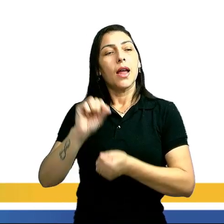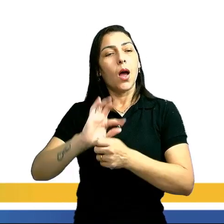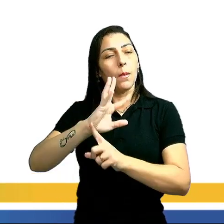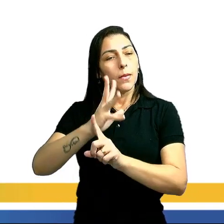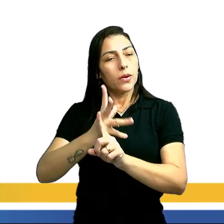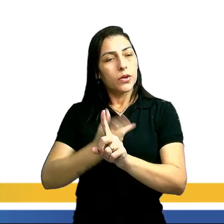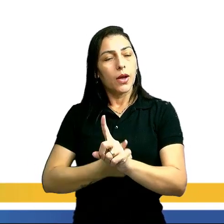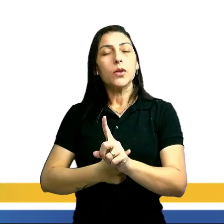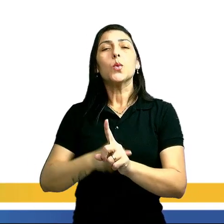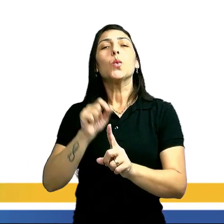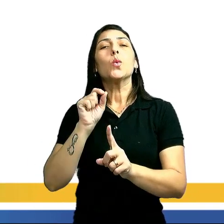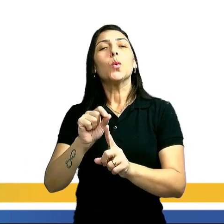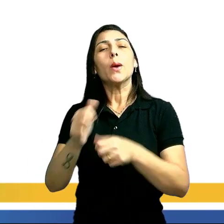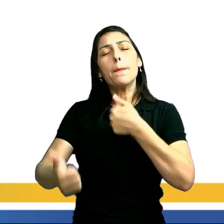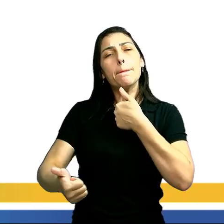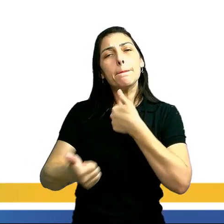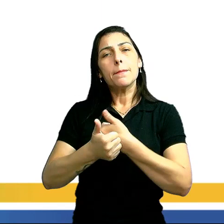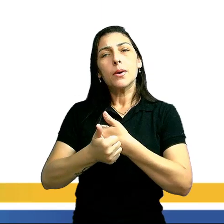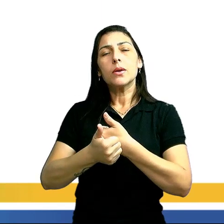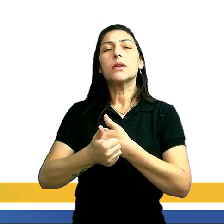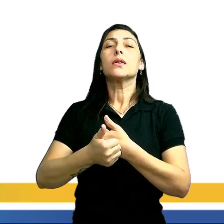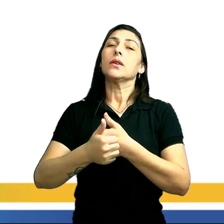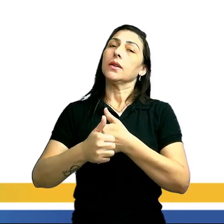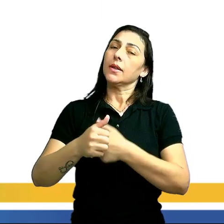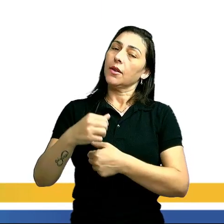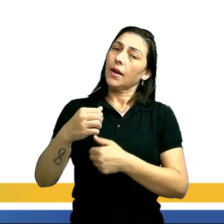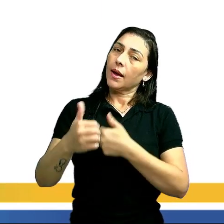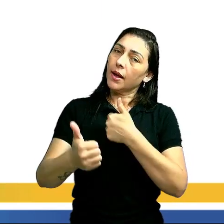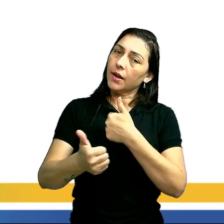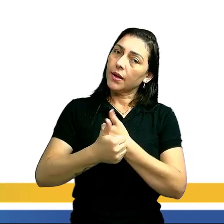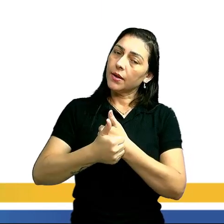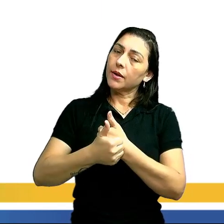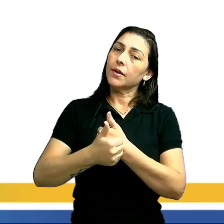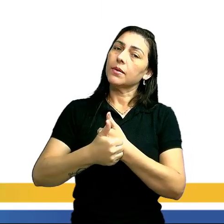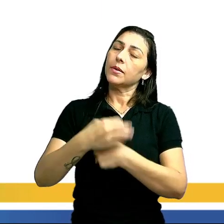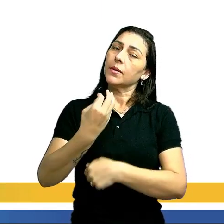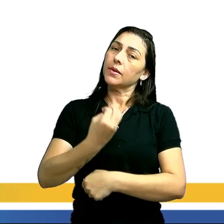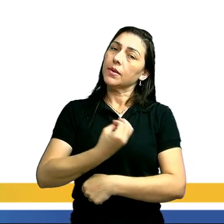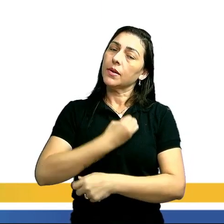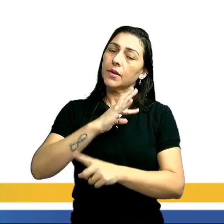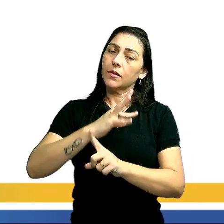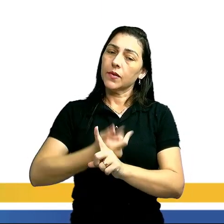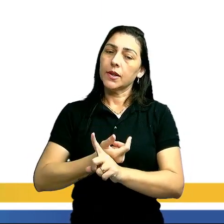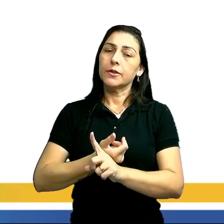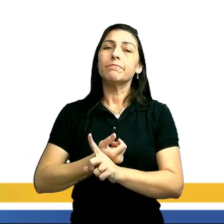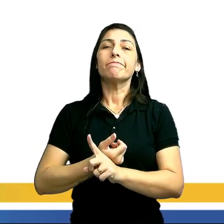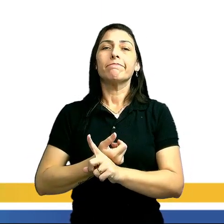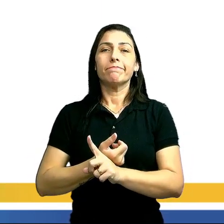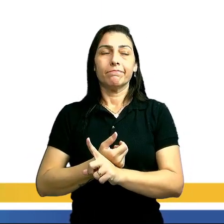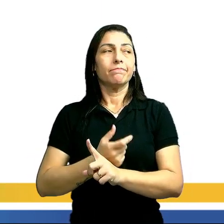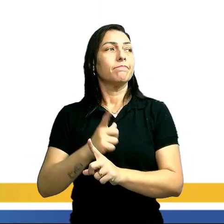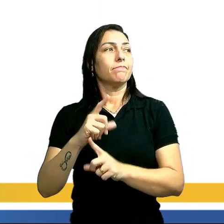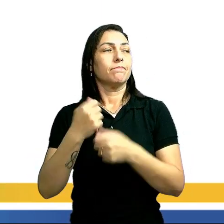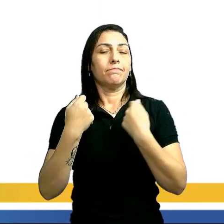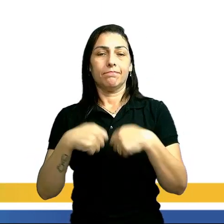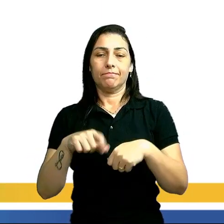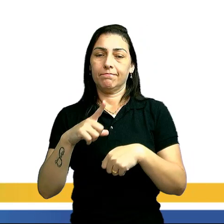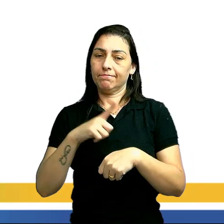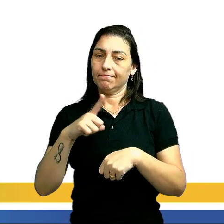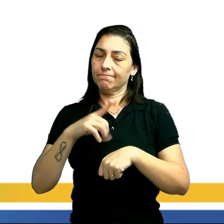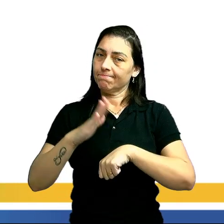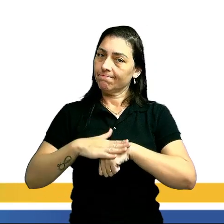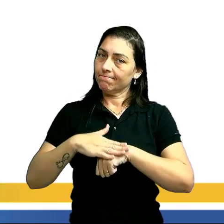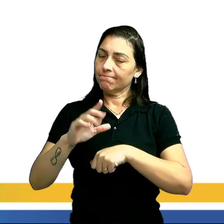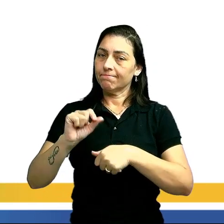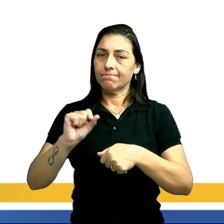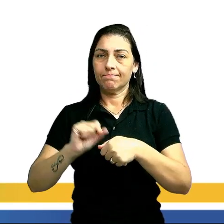arte, o que determina proximidade entre a arte e a vida. E tem tudo a ver. Então, nós devemos cada vez